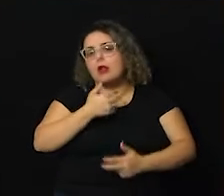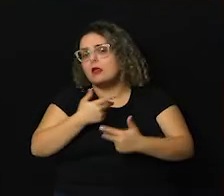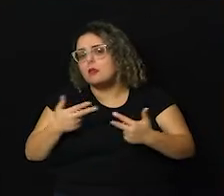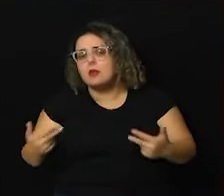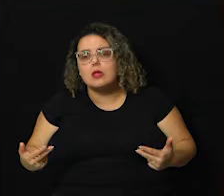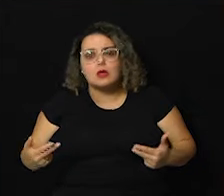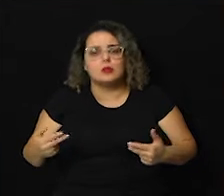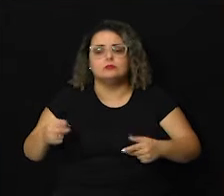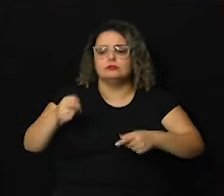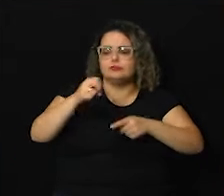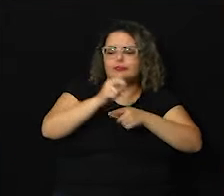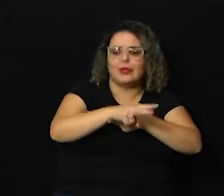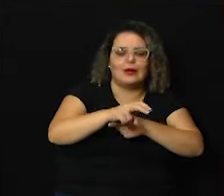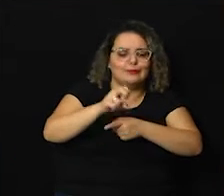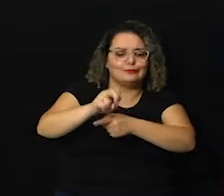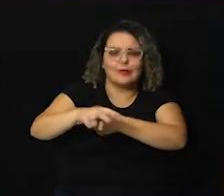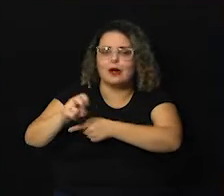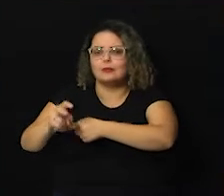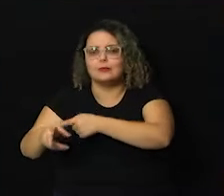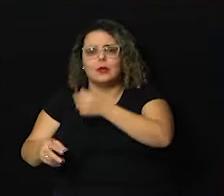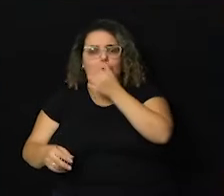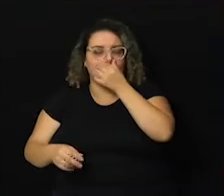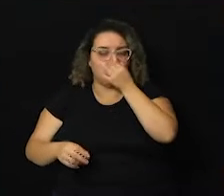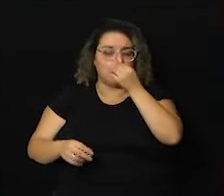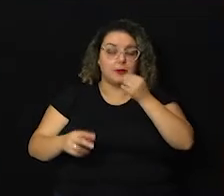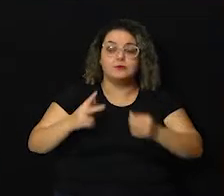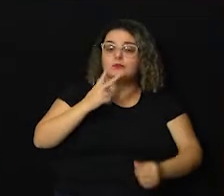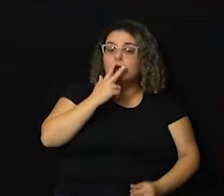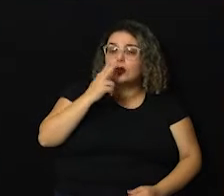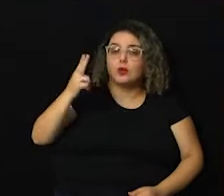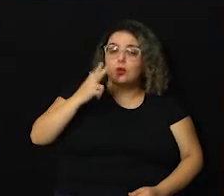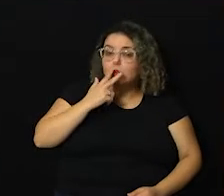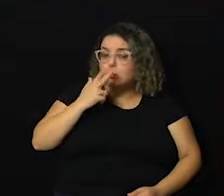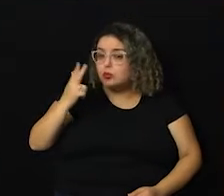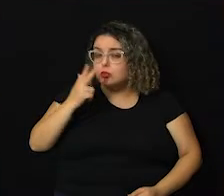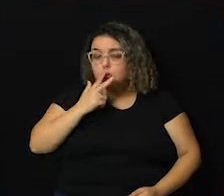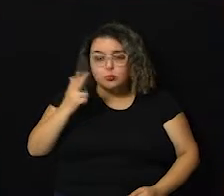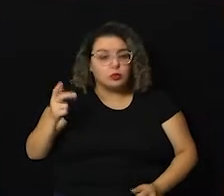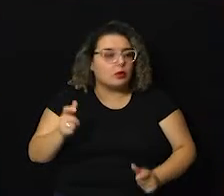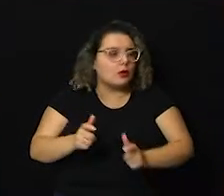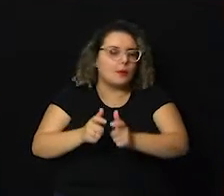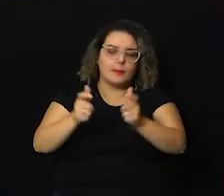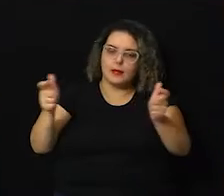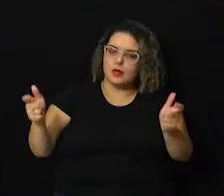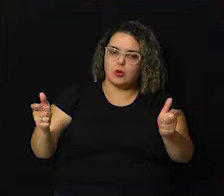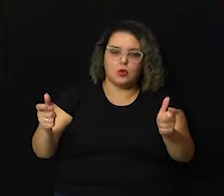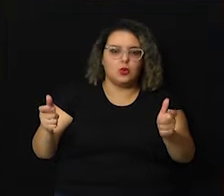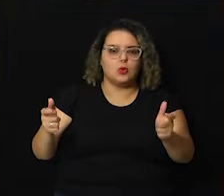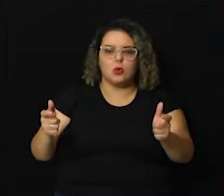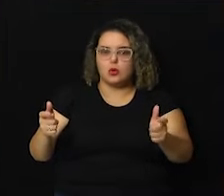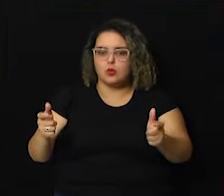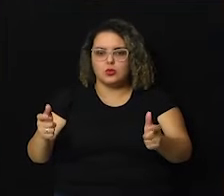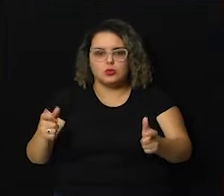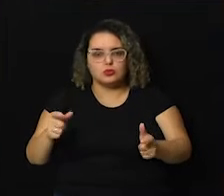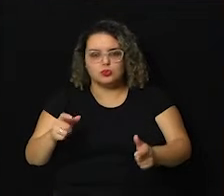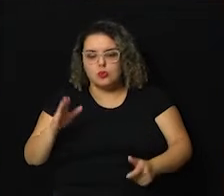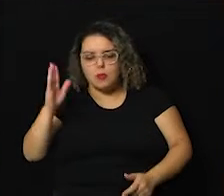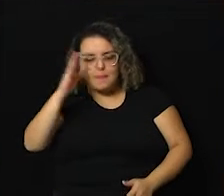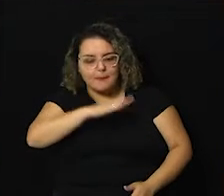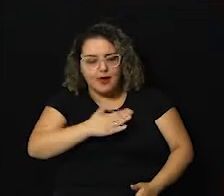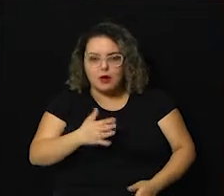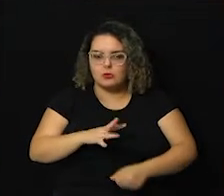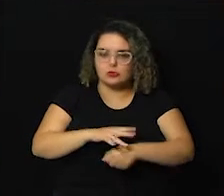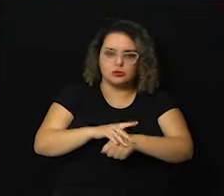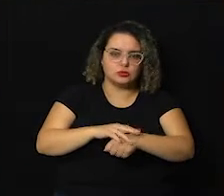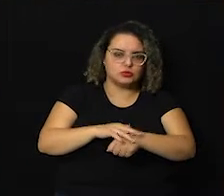são toxinas, são conservantes alimentares, o tabagismo, tá? Que é o maior dos vilões das